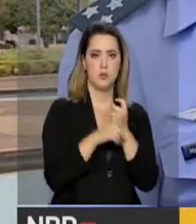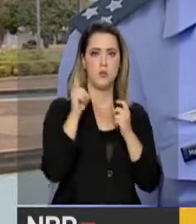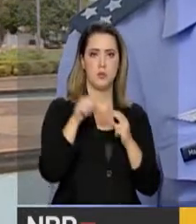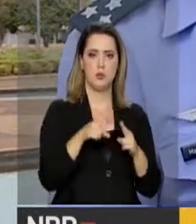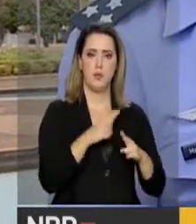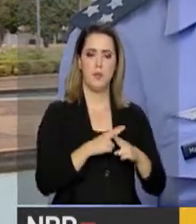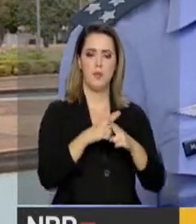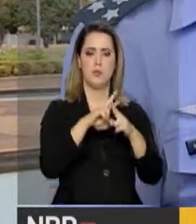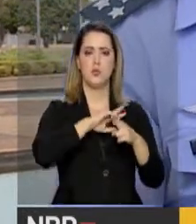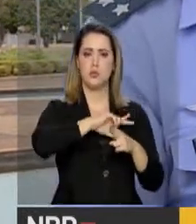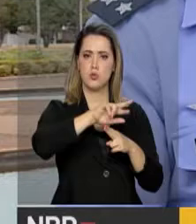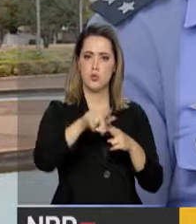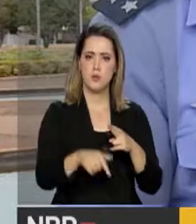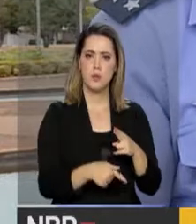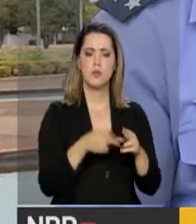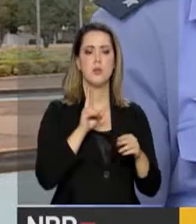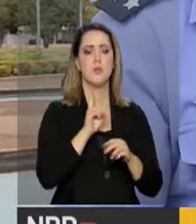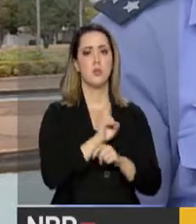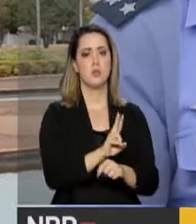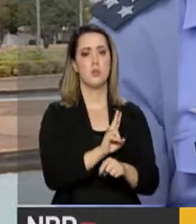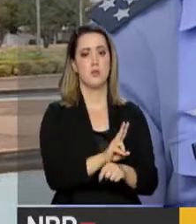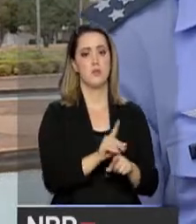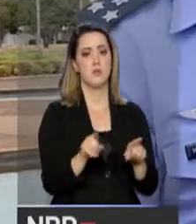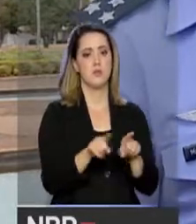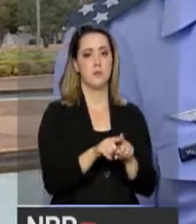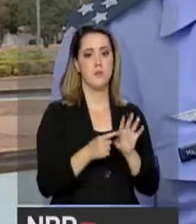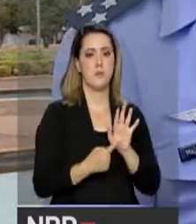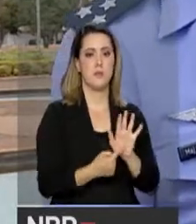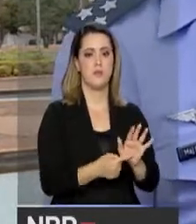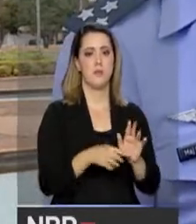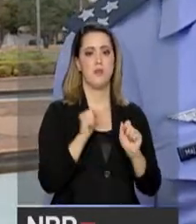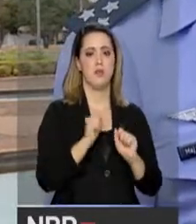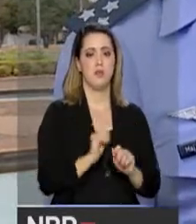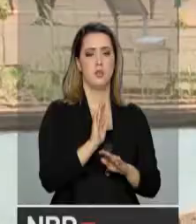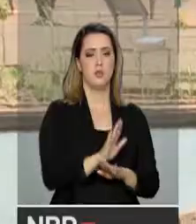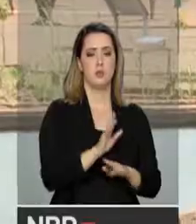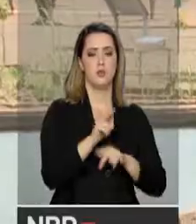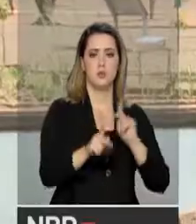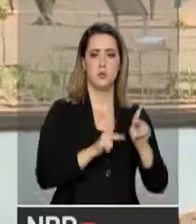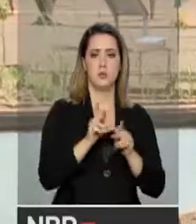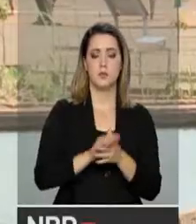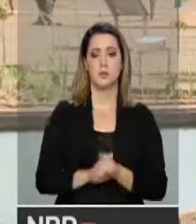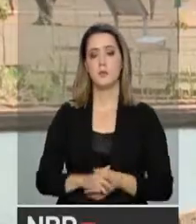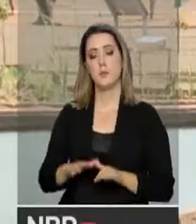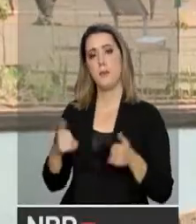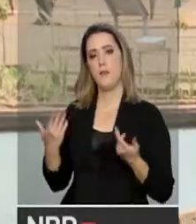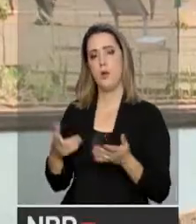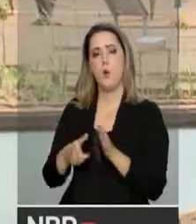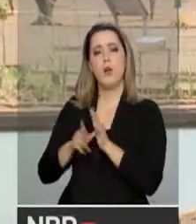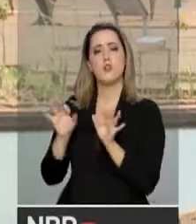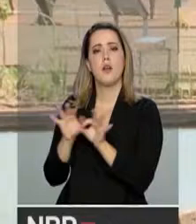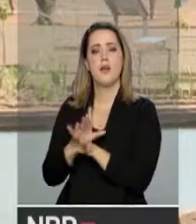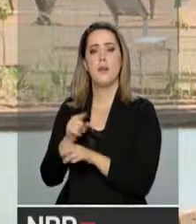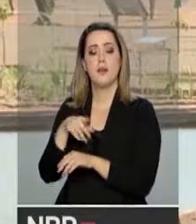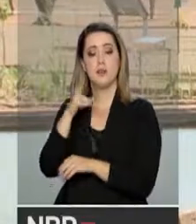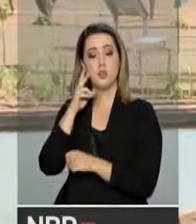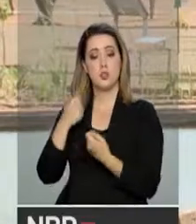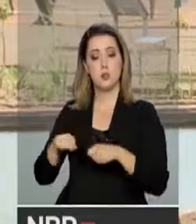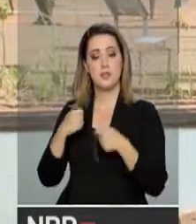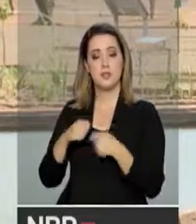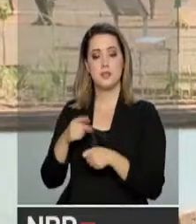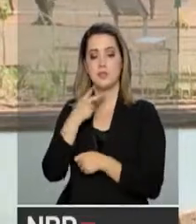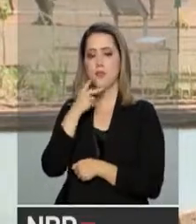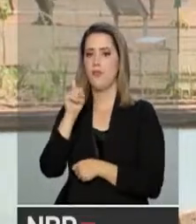de várias formas, tanto na defesa, que reverte para o auxílio à população. Bom, e antes de encerrar o nosso programa, a gente